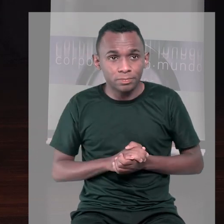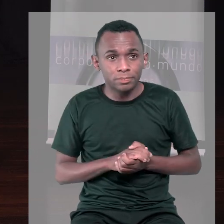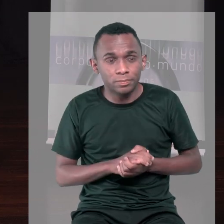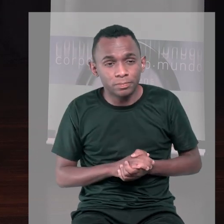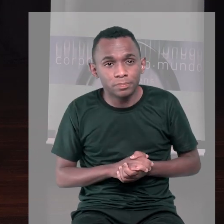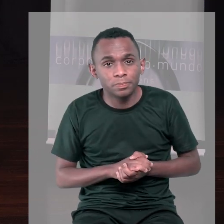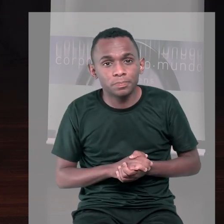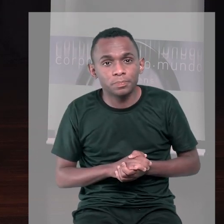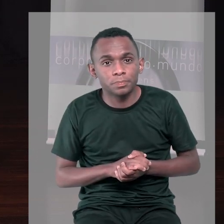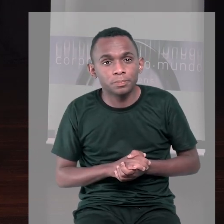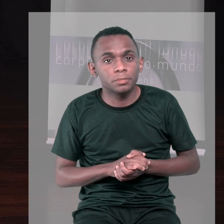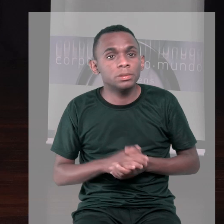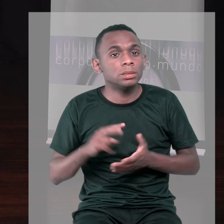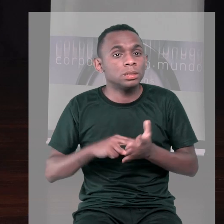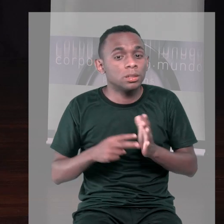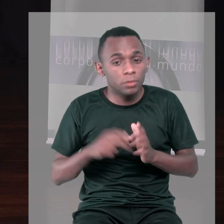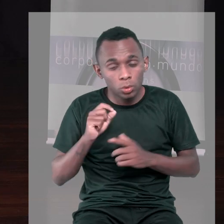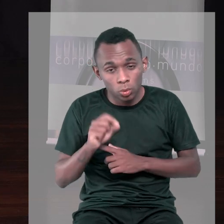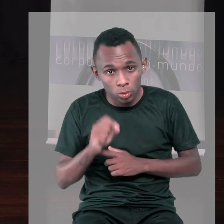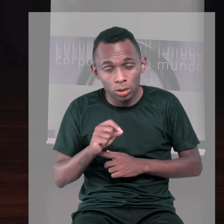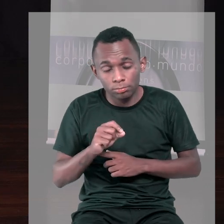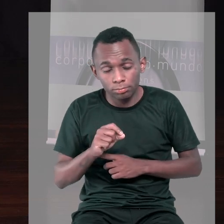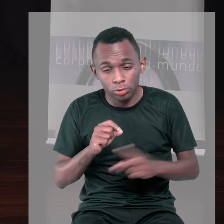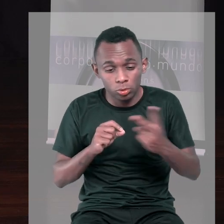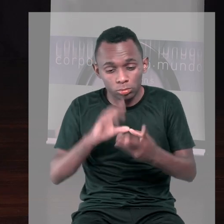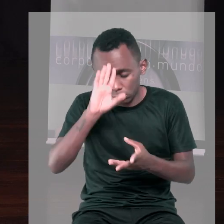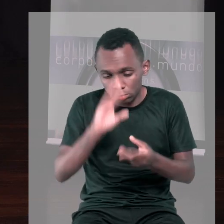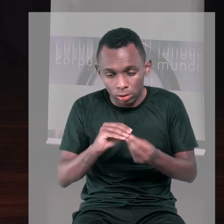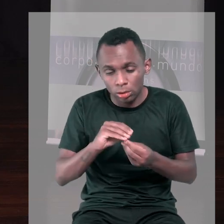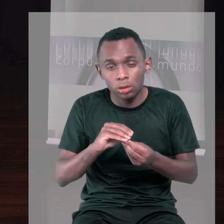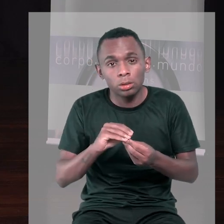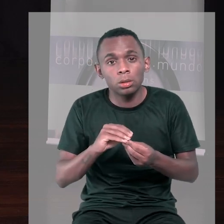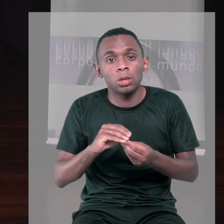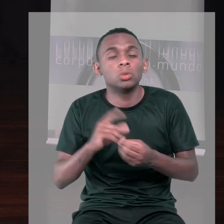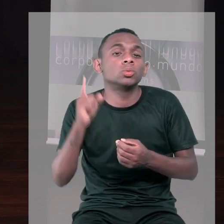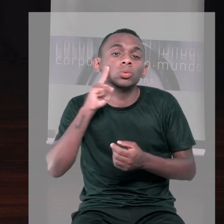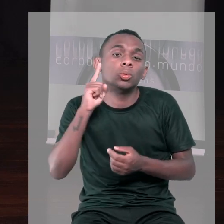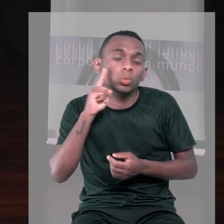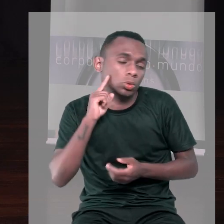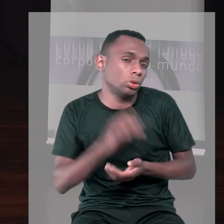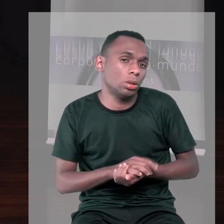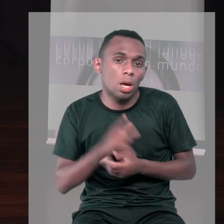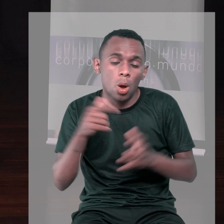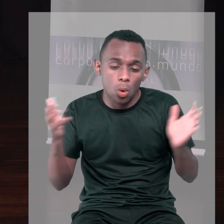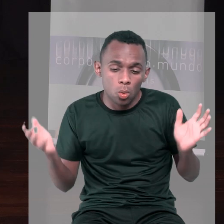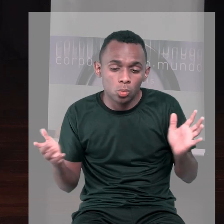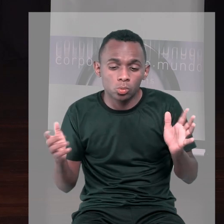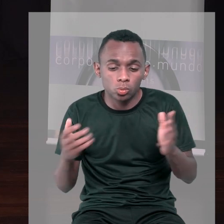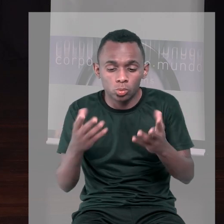tem um aspecto político, pois que esse conjunto de ideias é uma interpretação do mundo, é uma visão do